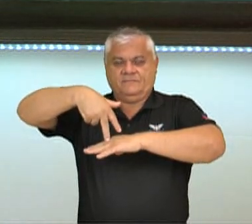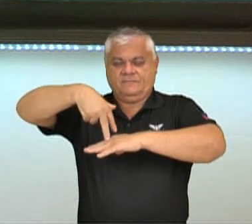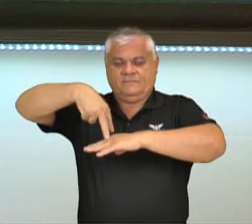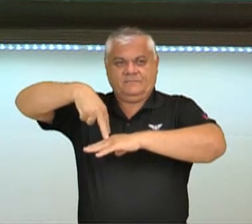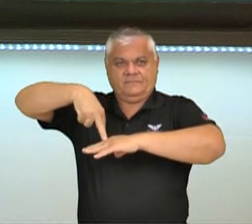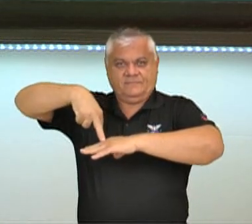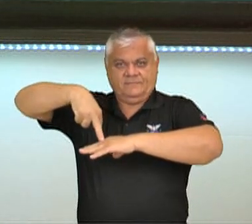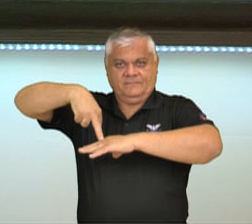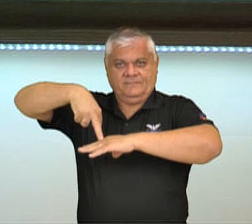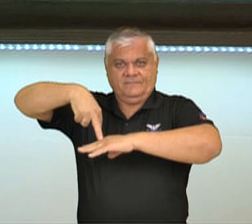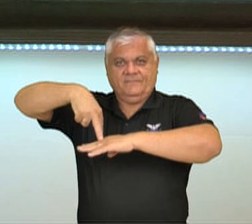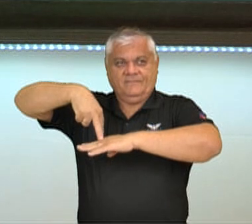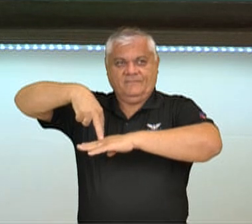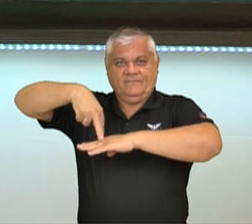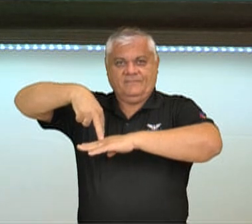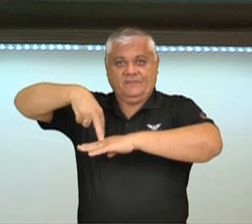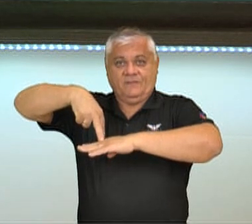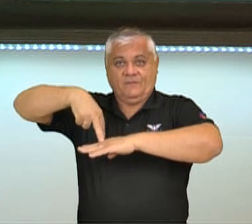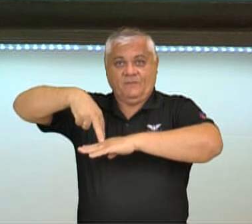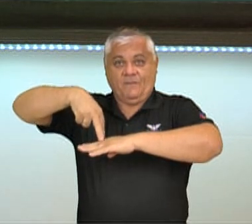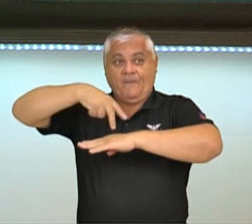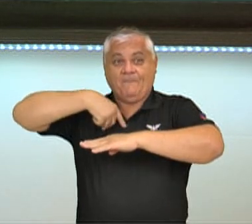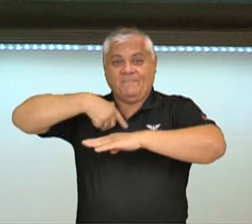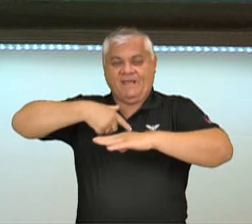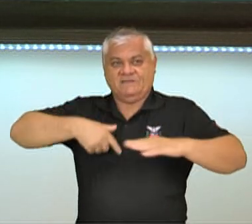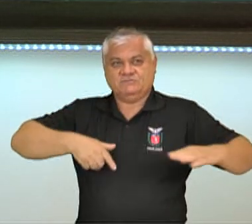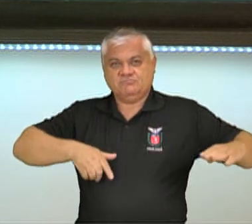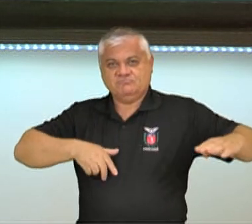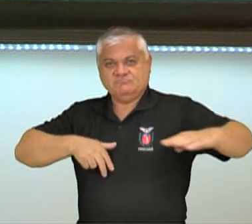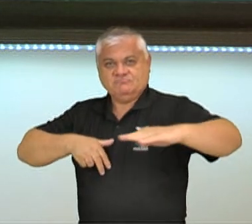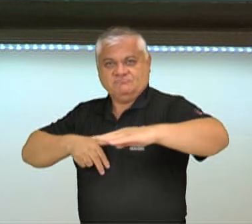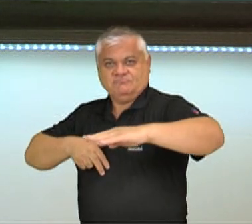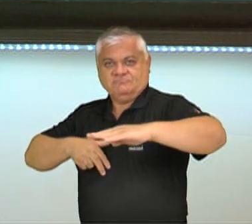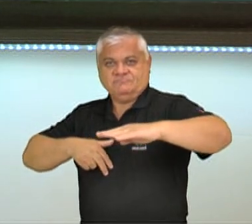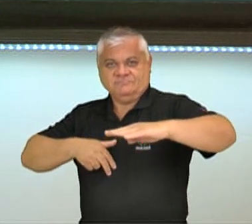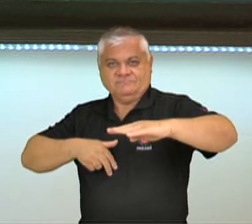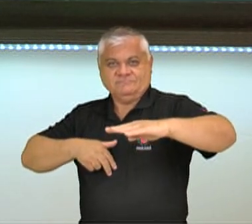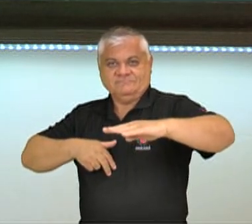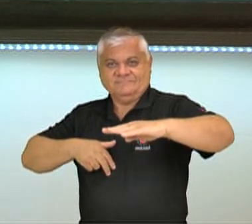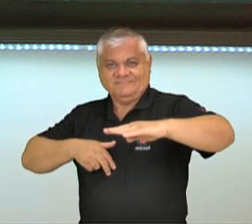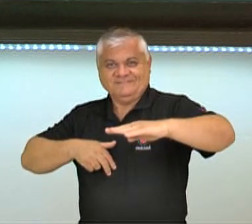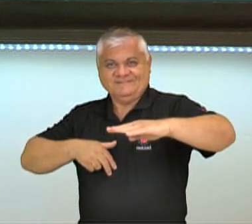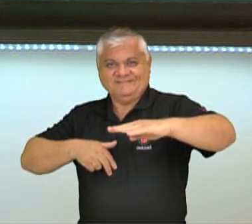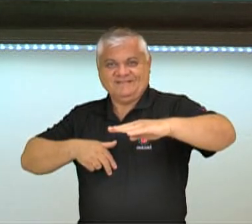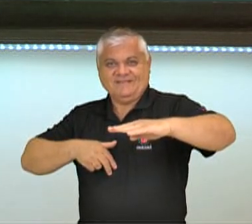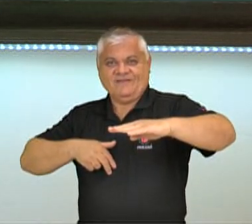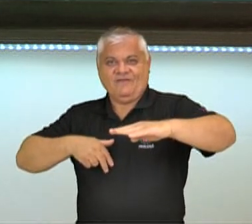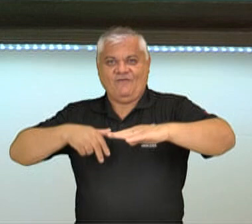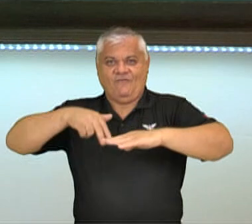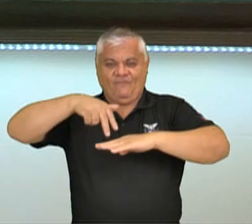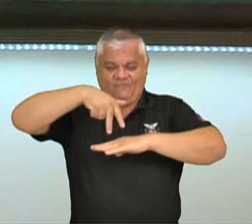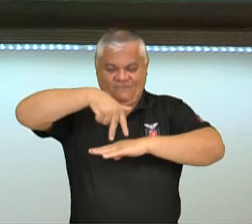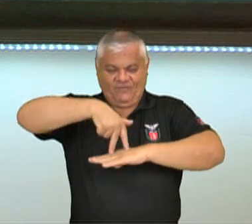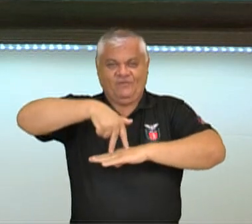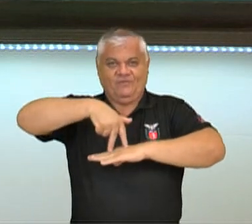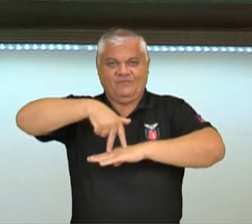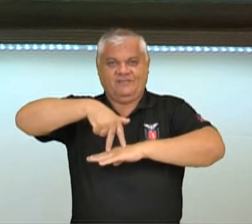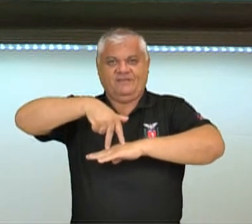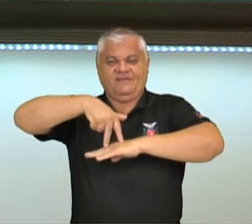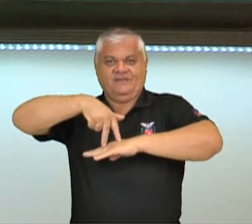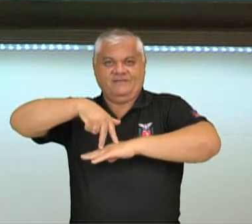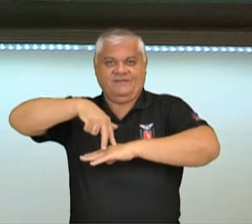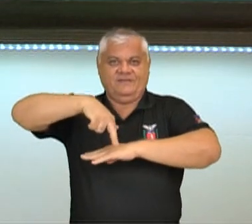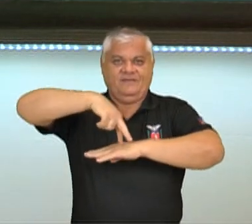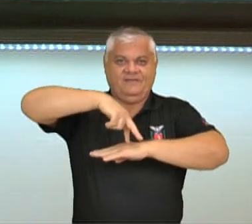trás. O braço direito vem à minha frente, ó, como se estivesse protegendo. Volto para a base,